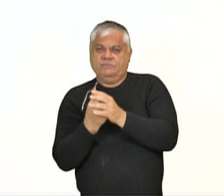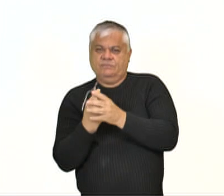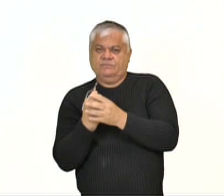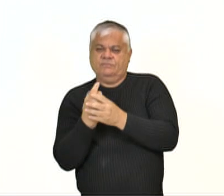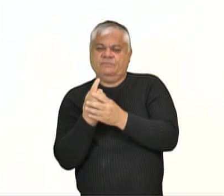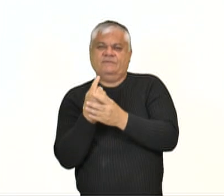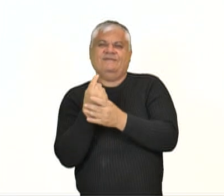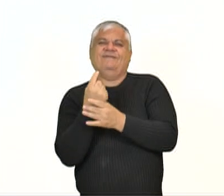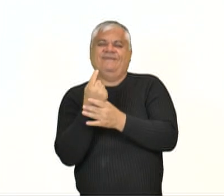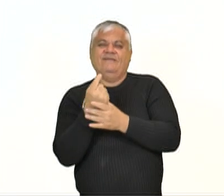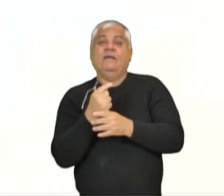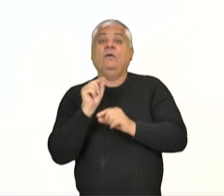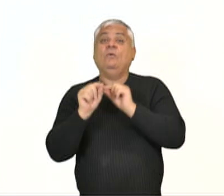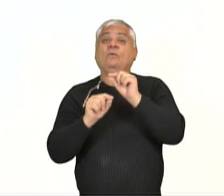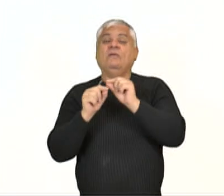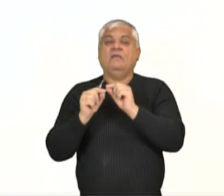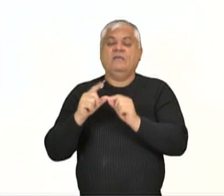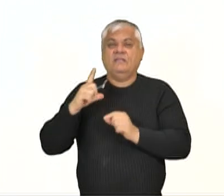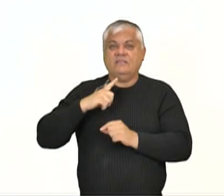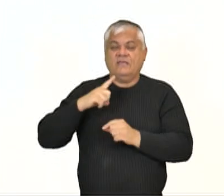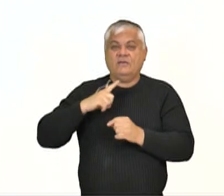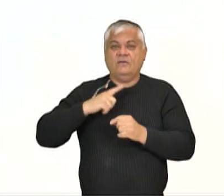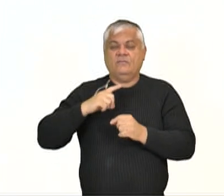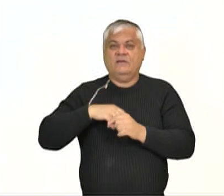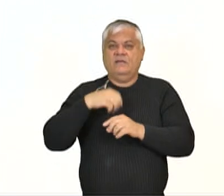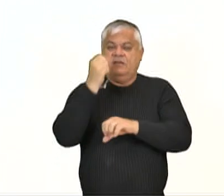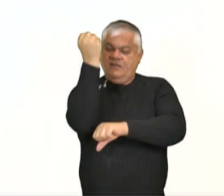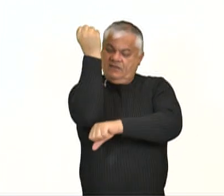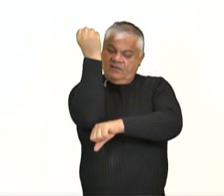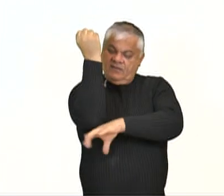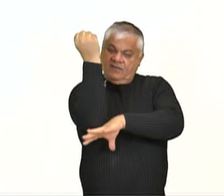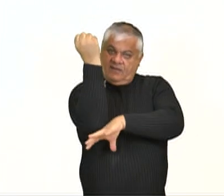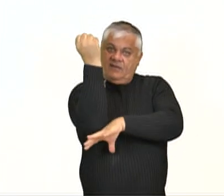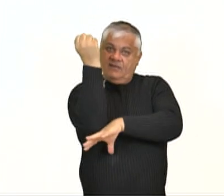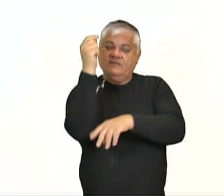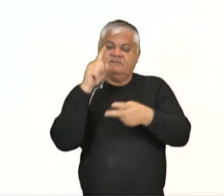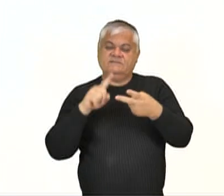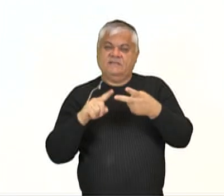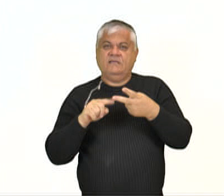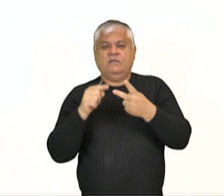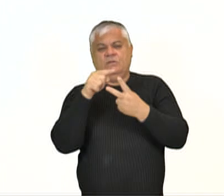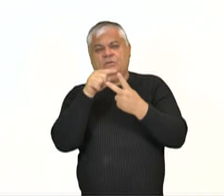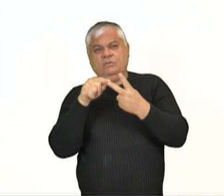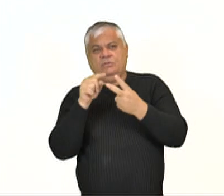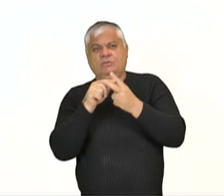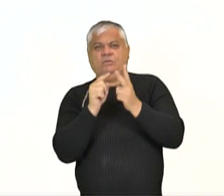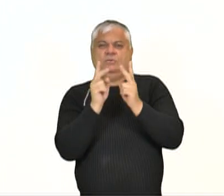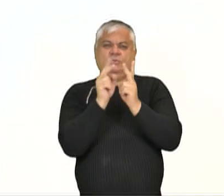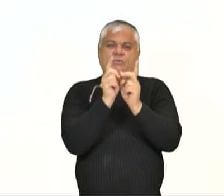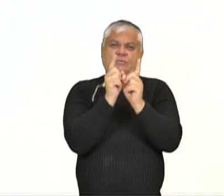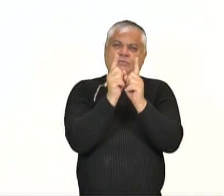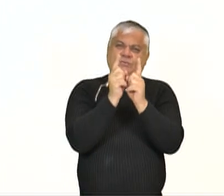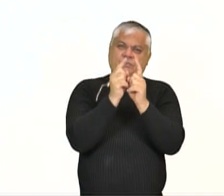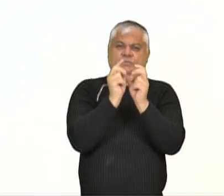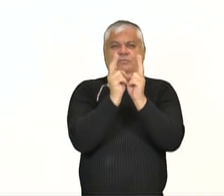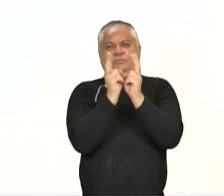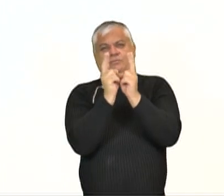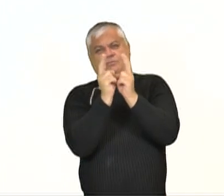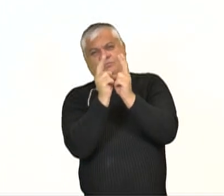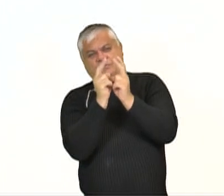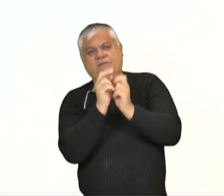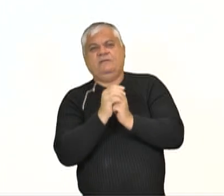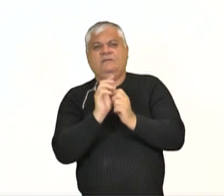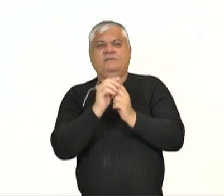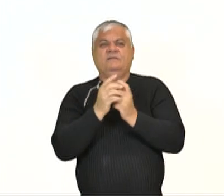planta. Muito bem, neles encontramos uma raiz embrionária, 1 ou 2 cotilédones, que é aquela folha modificada,